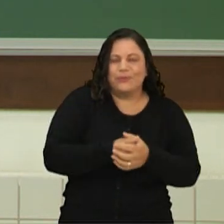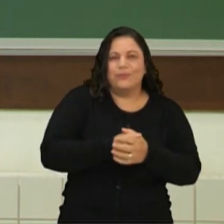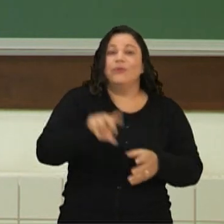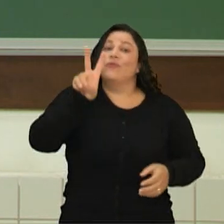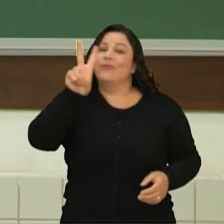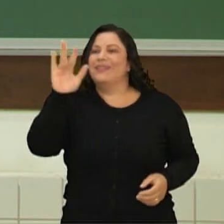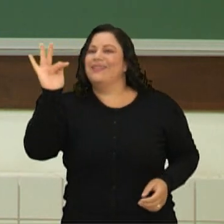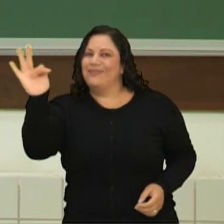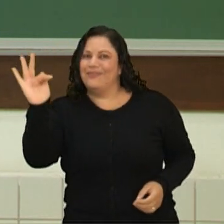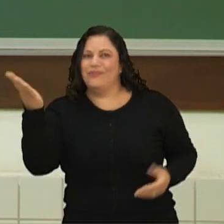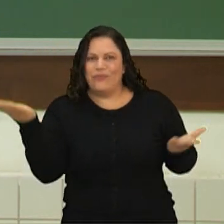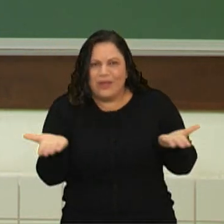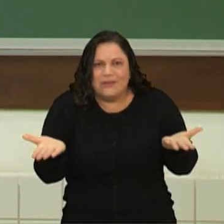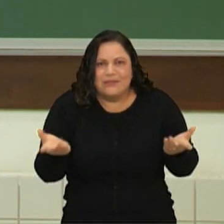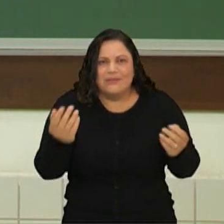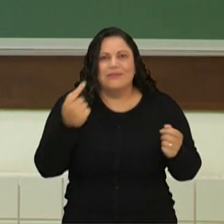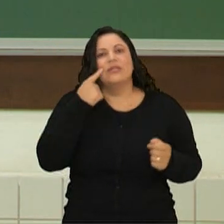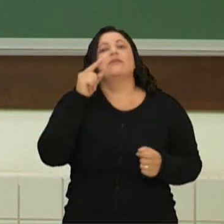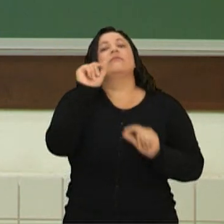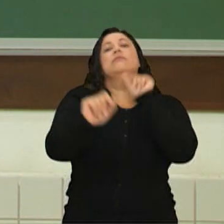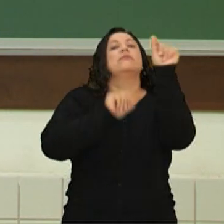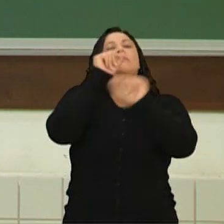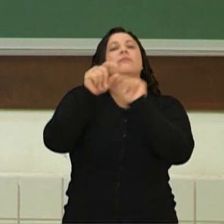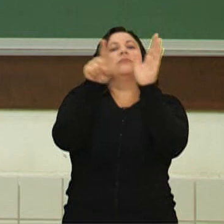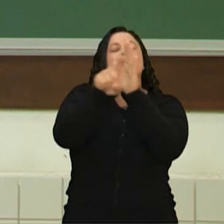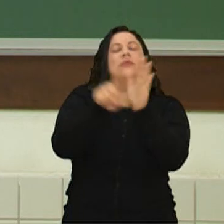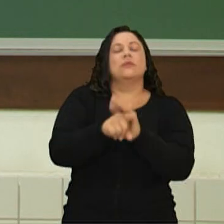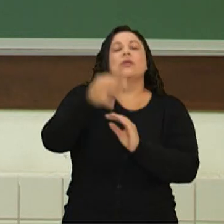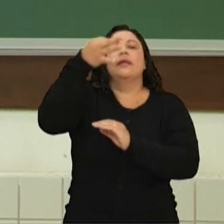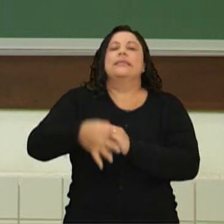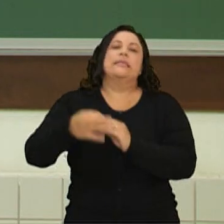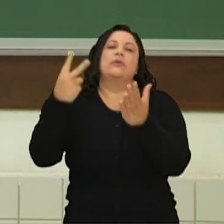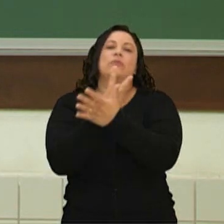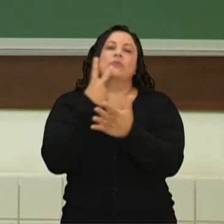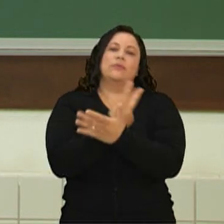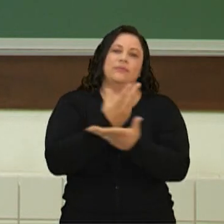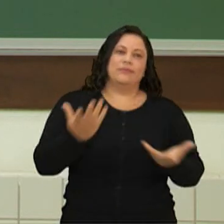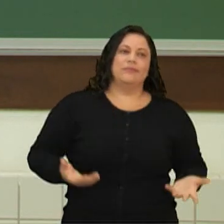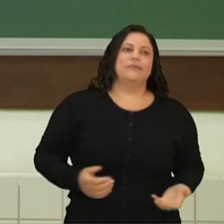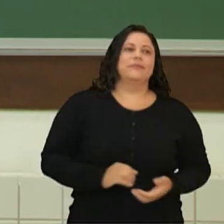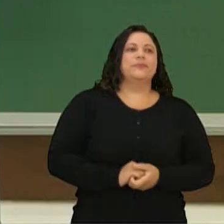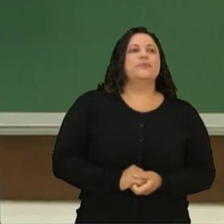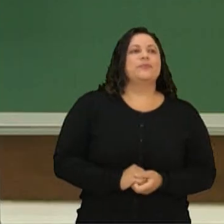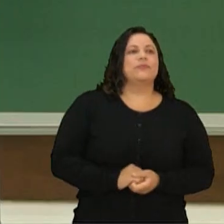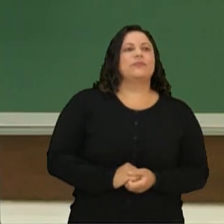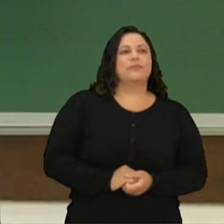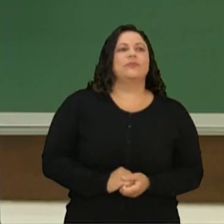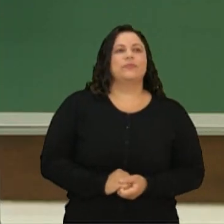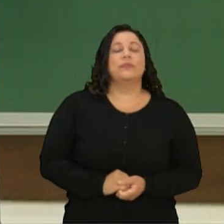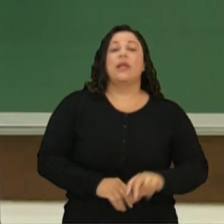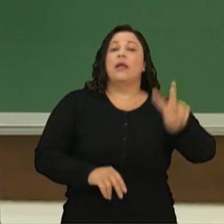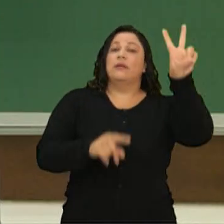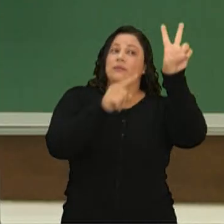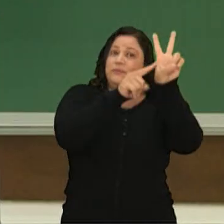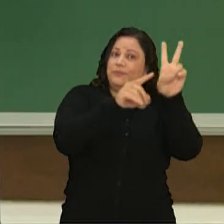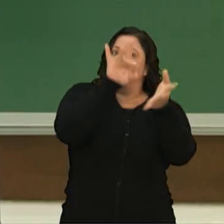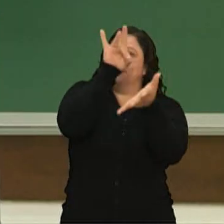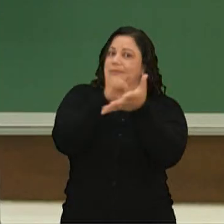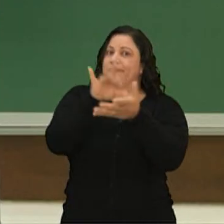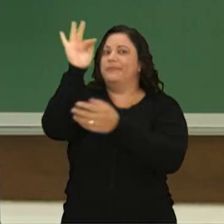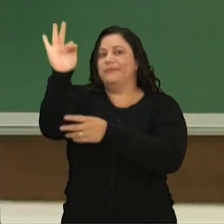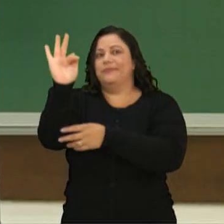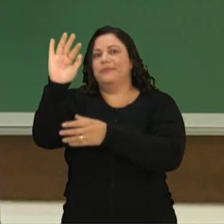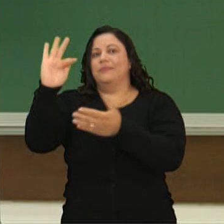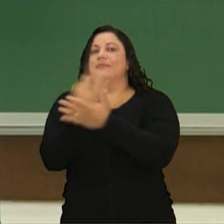Vamos lá, então vamos ver quais são as questões corretas e quais são as falsas, tá bom? Marque V para verdadeiro e F